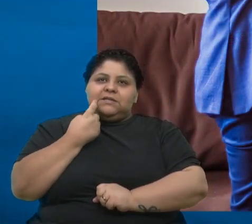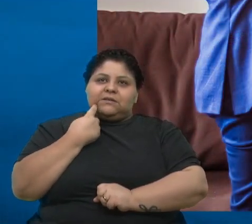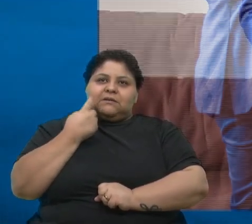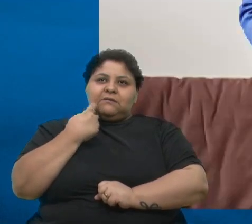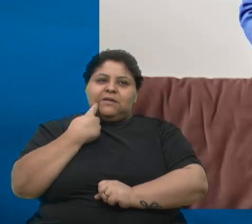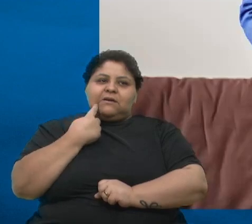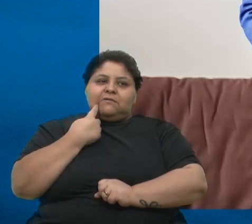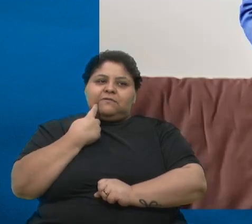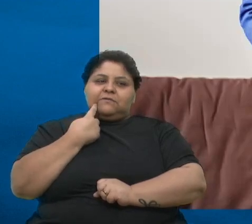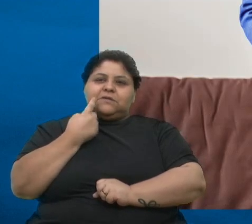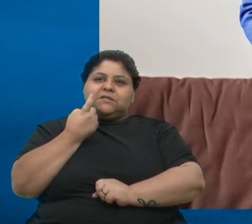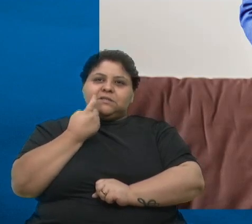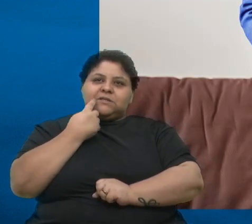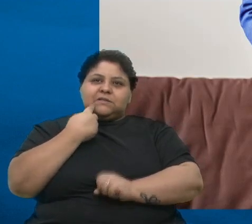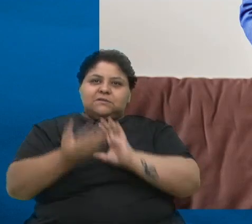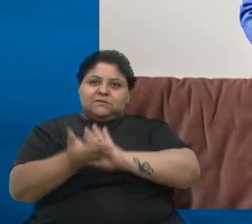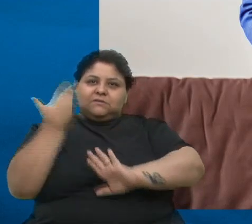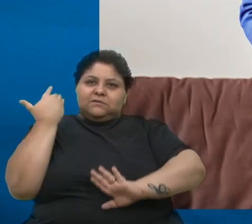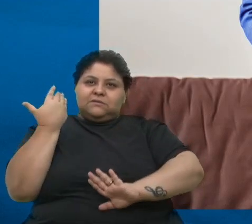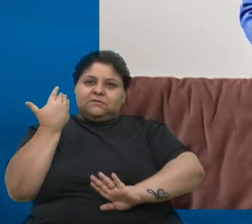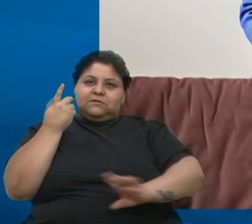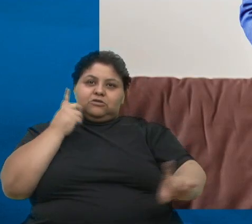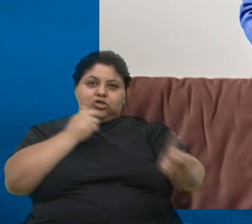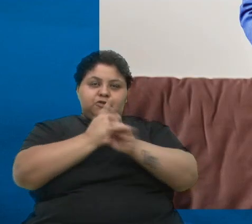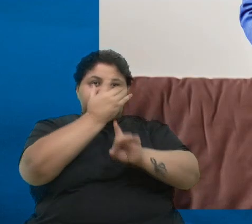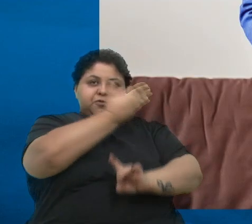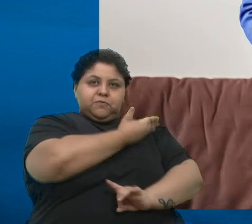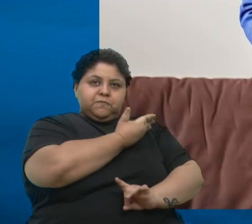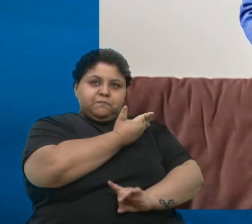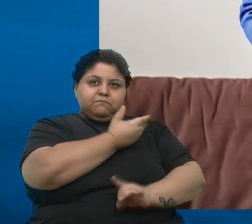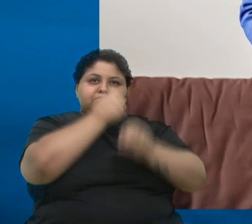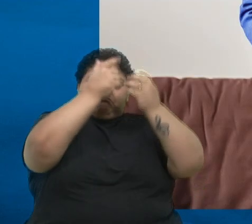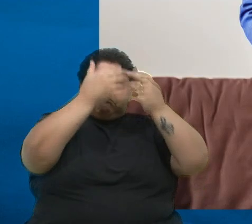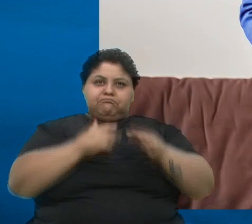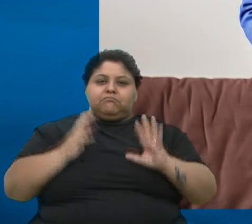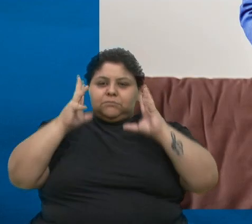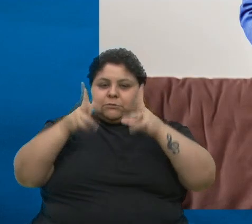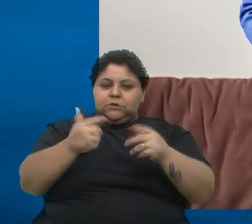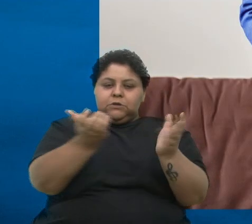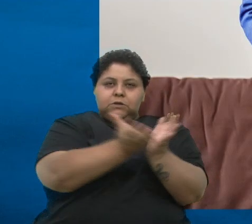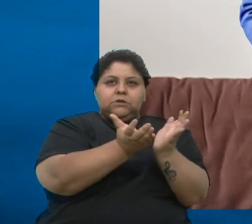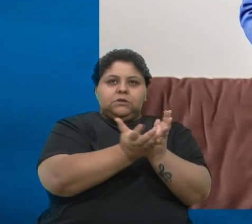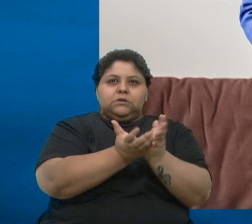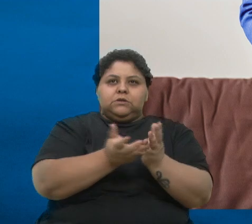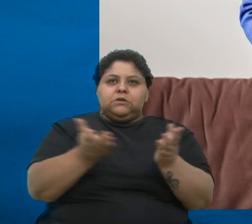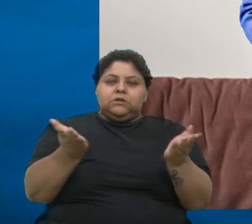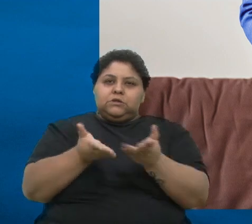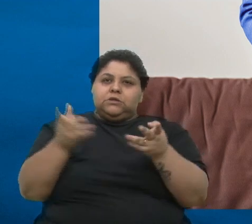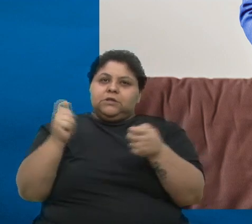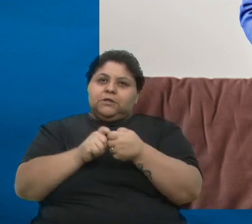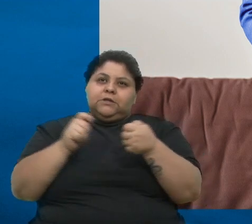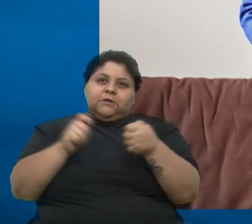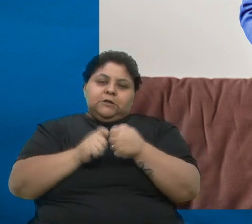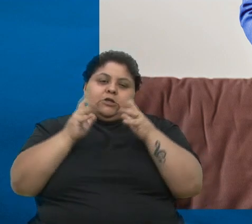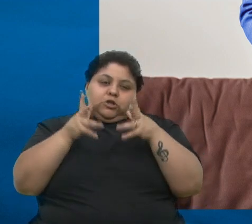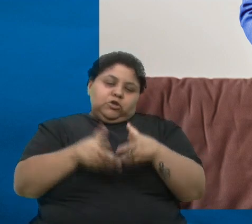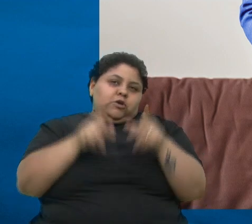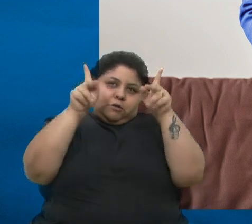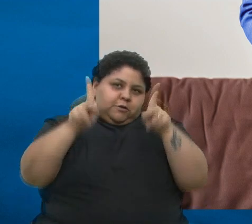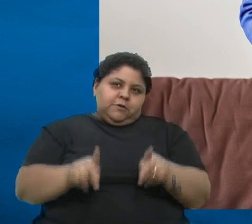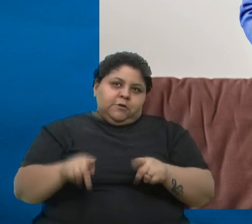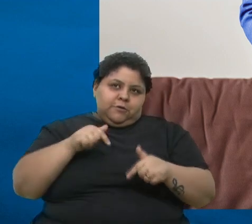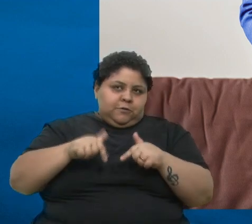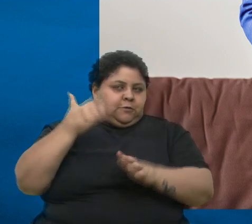muito interessado. Eu expliquei para ele todo o estudo que eu já fiz, eu, as equipes que trabalharam comigo, em